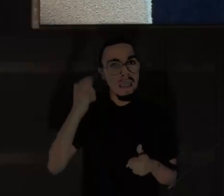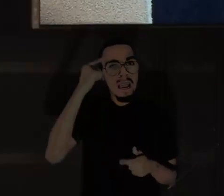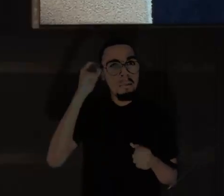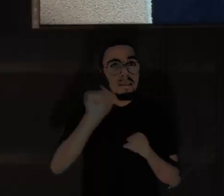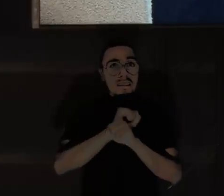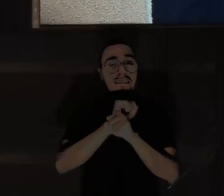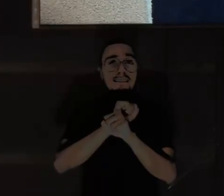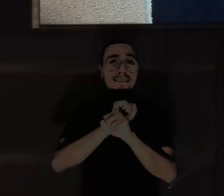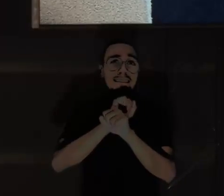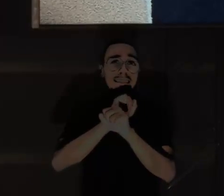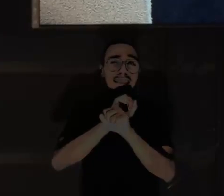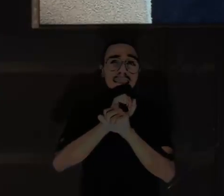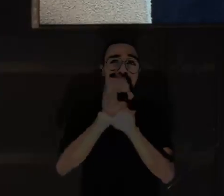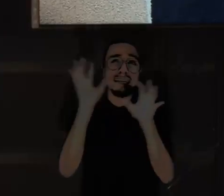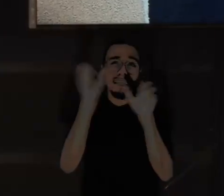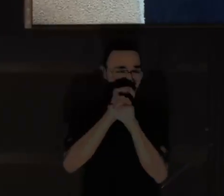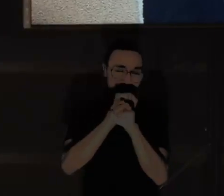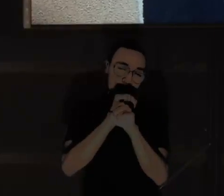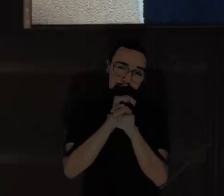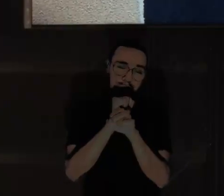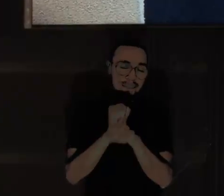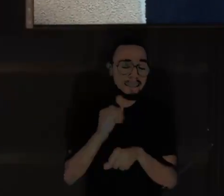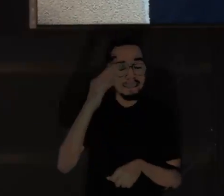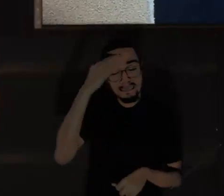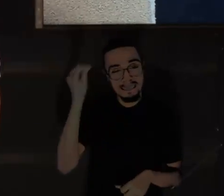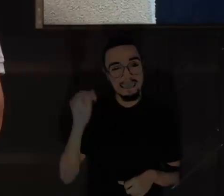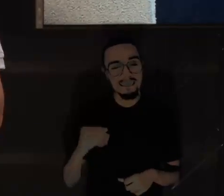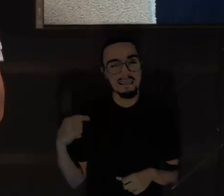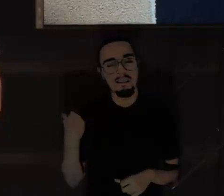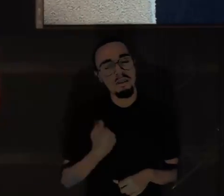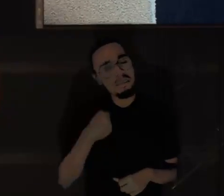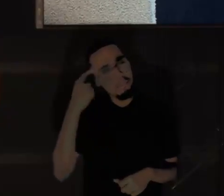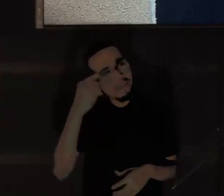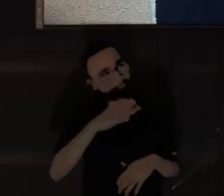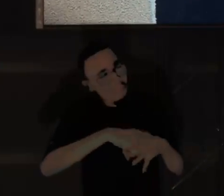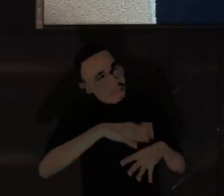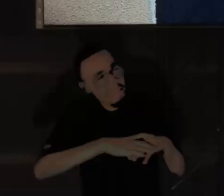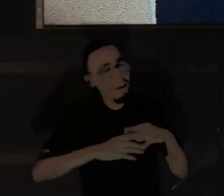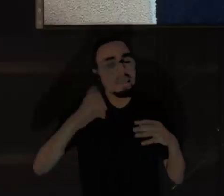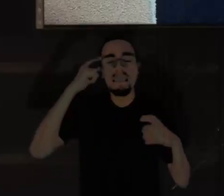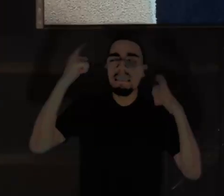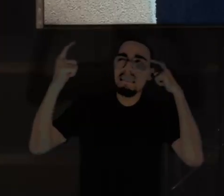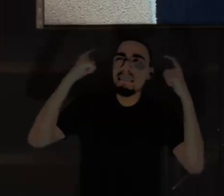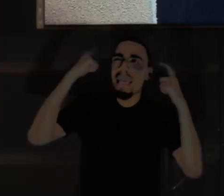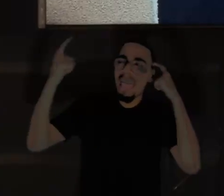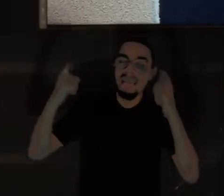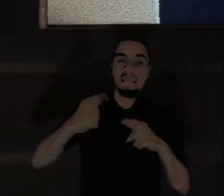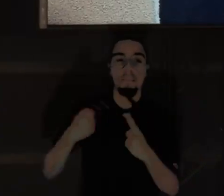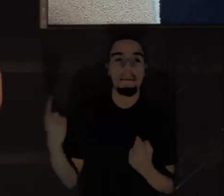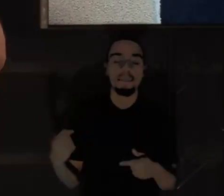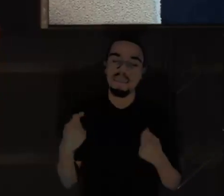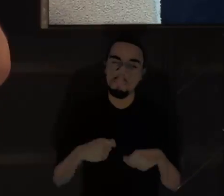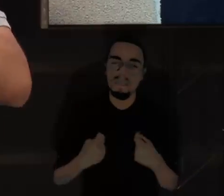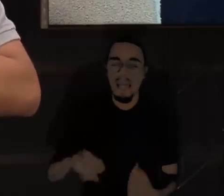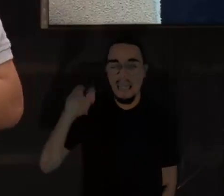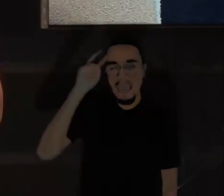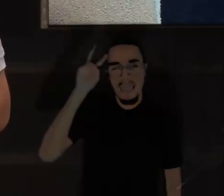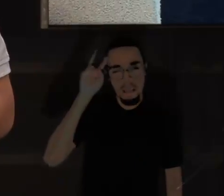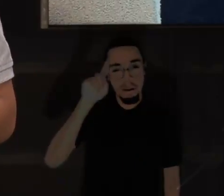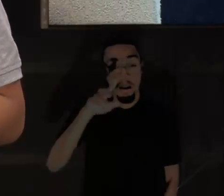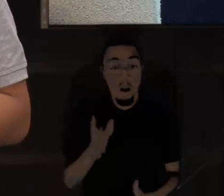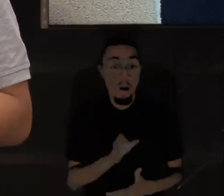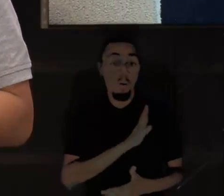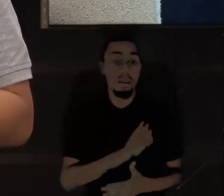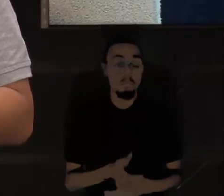A gente usa muito a matemática, usa muito a influência, a gente usa muito nossas ideias, mas tem algo que você não pode esquecer. Guarde isso no seu